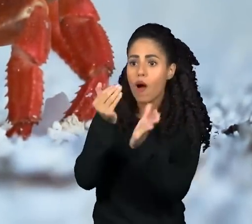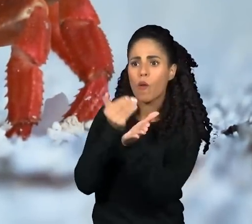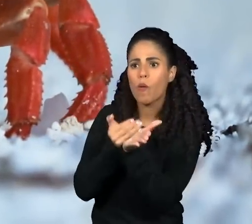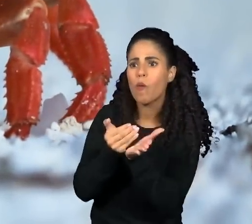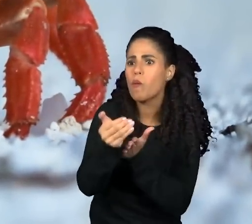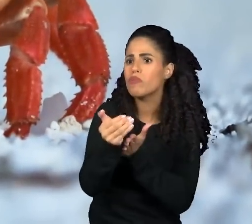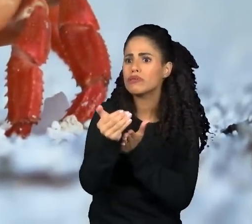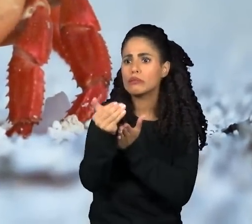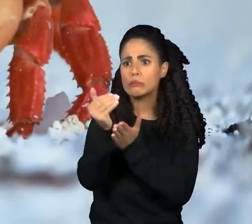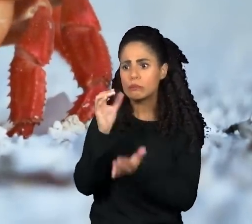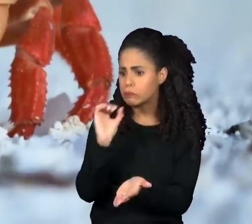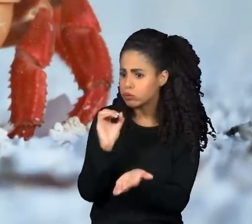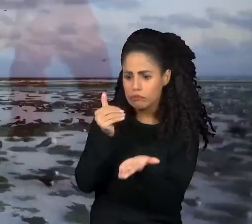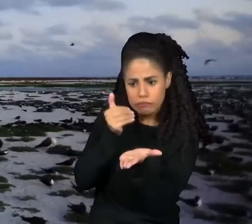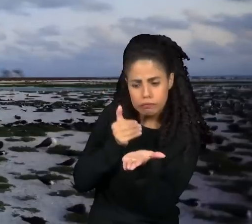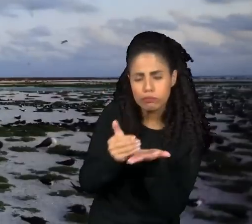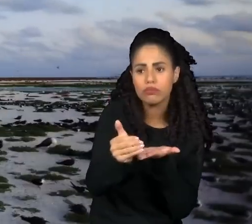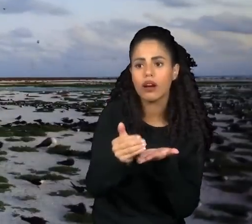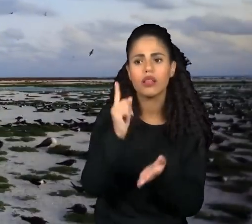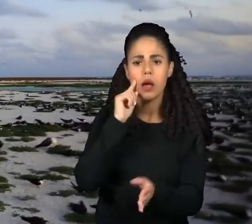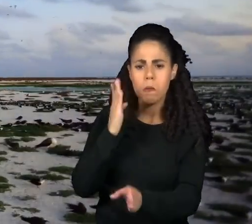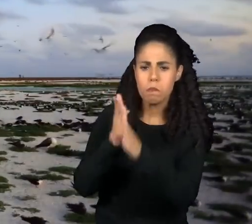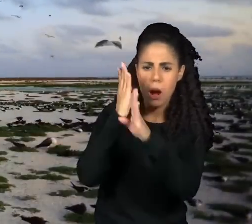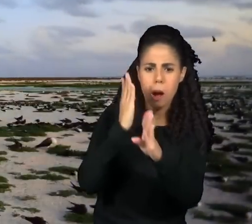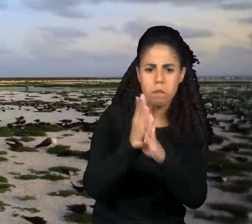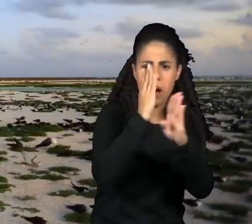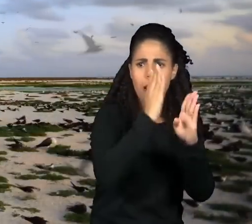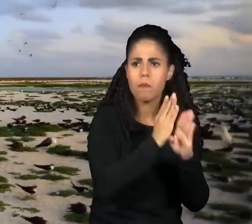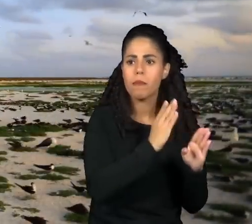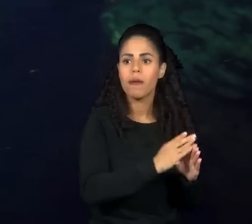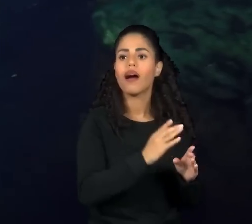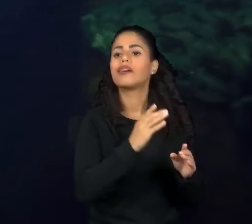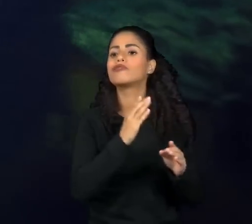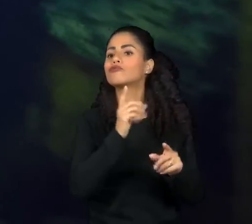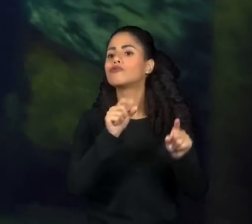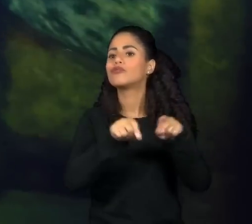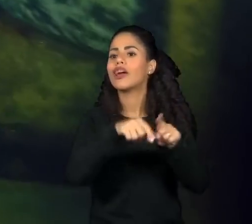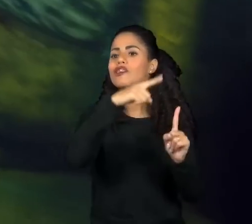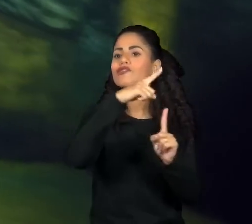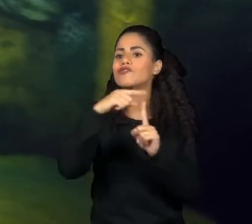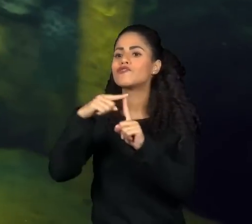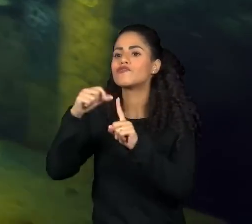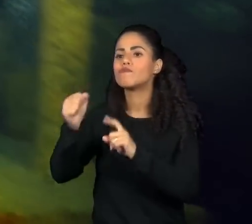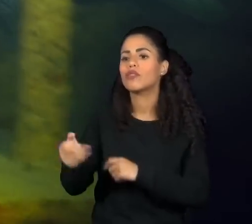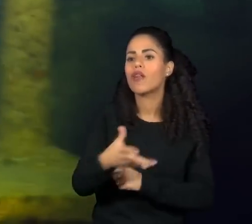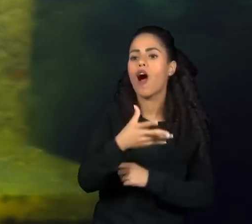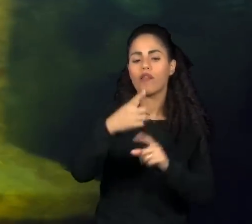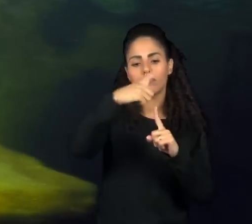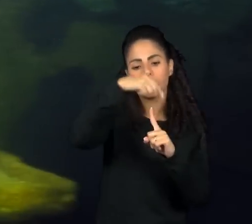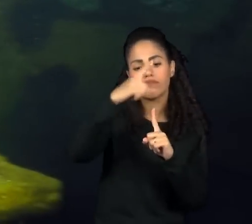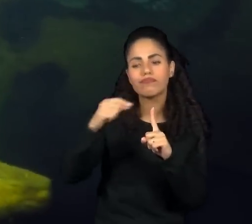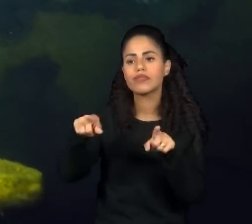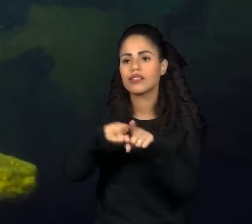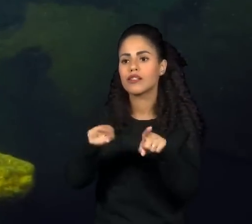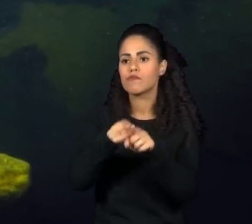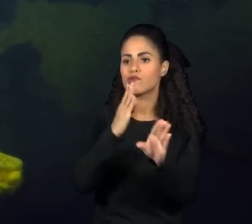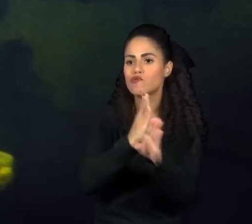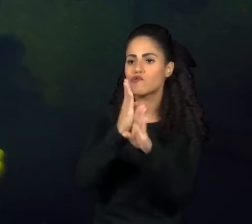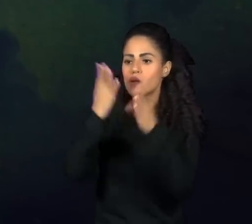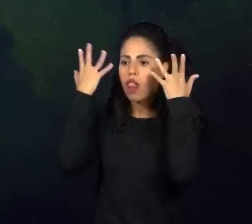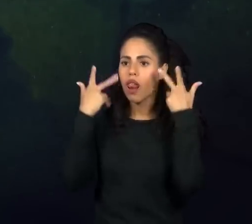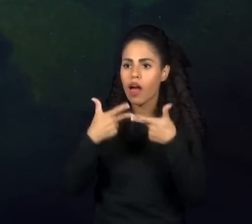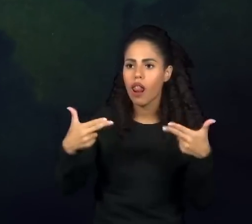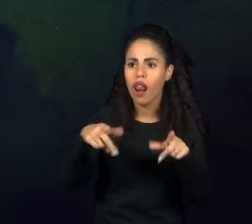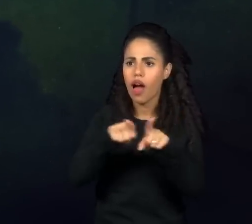linhas de estudo. Muitas delas descobriram novas espécies também, de criar novas linhas, trabalhando